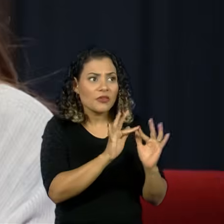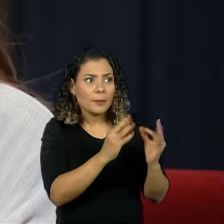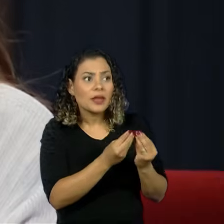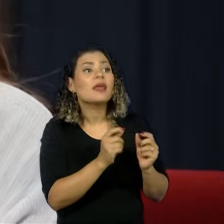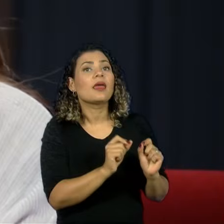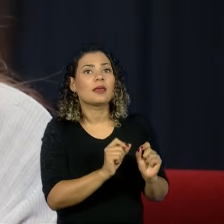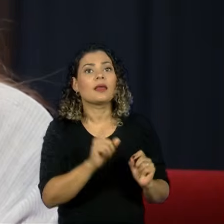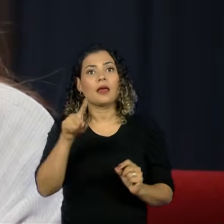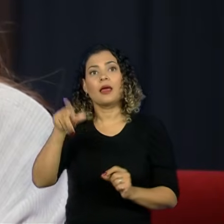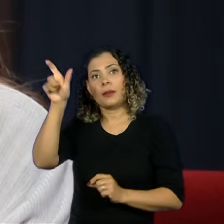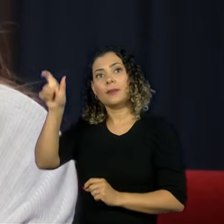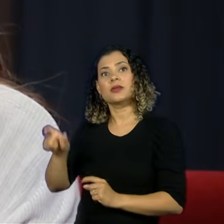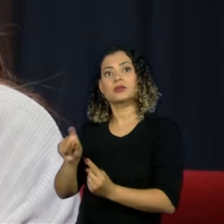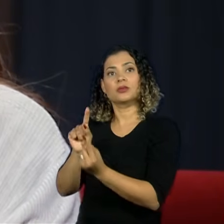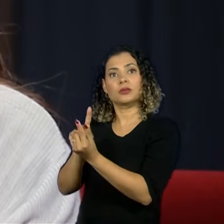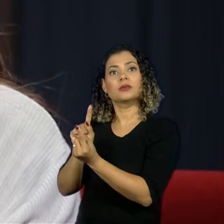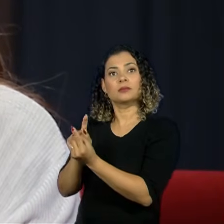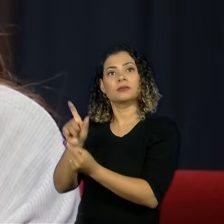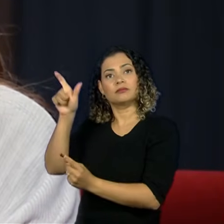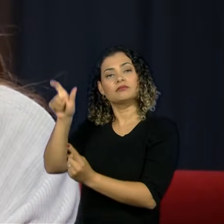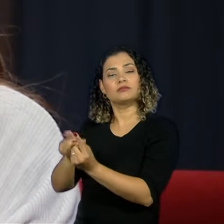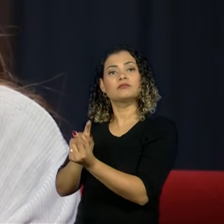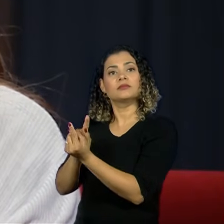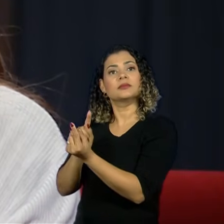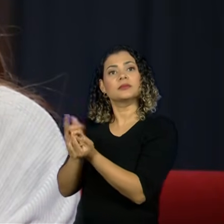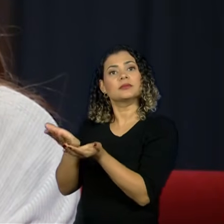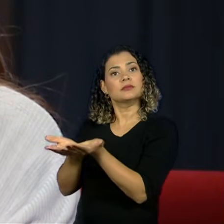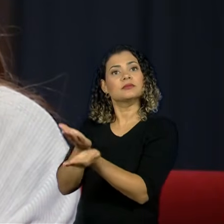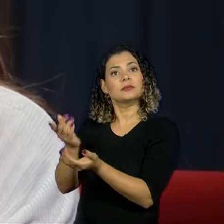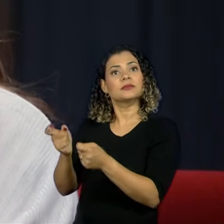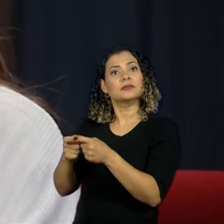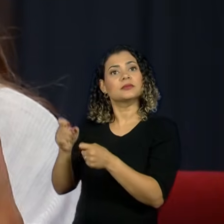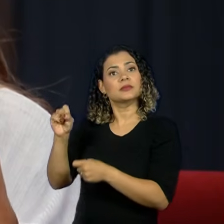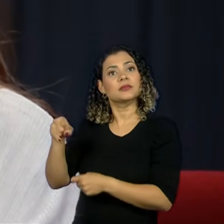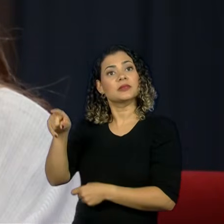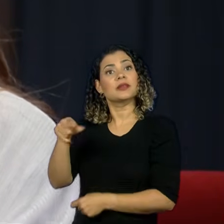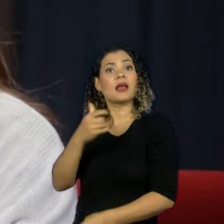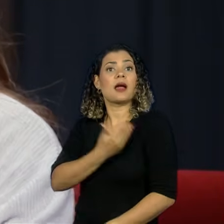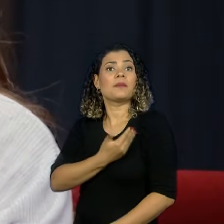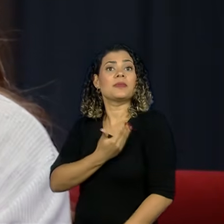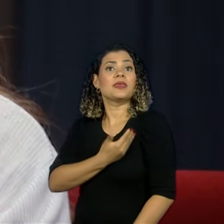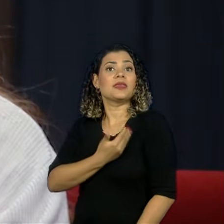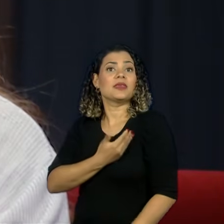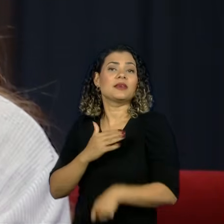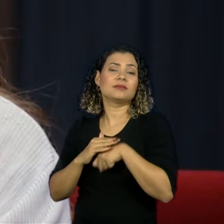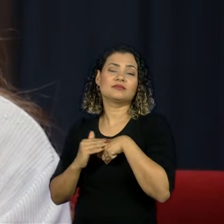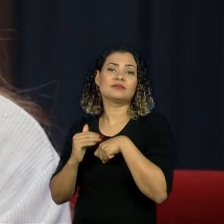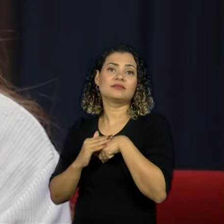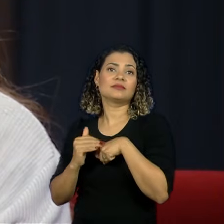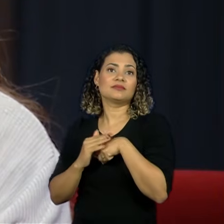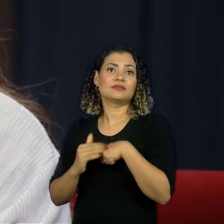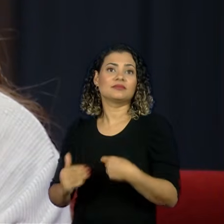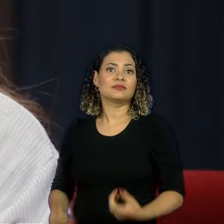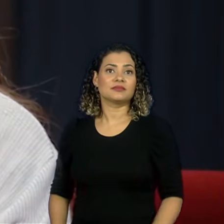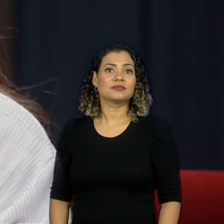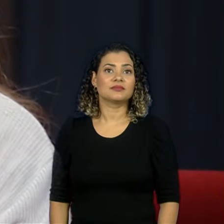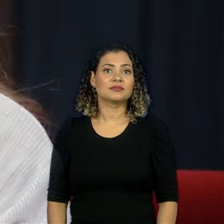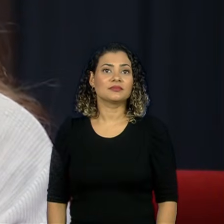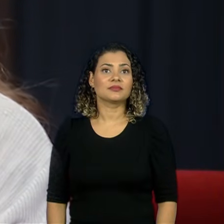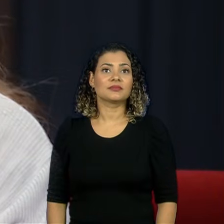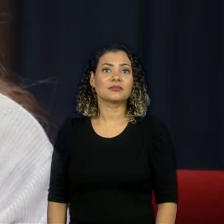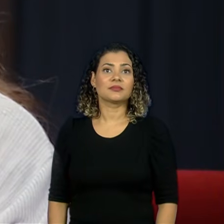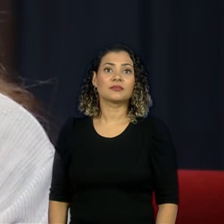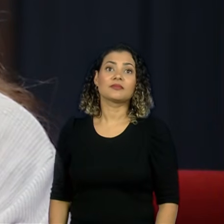Era um paciente. Uma paciente. Era uma paciente. Tá. E era uma amiga muito querida. Sim. E